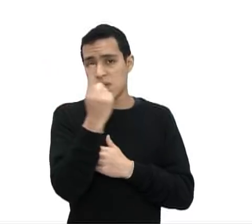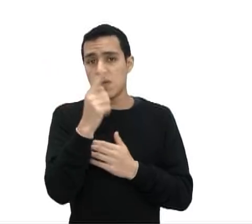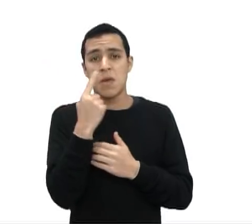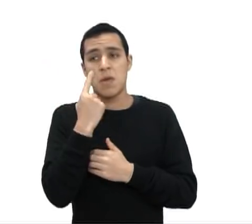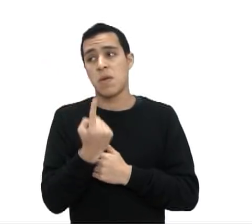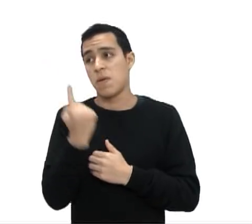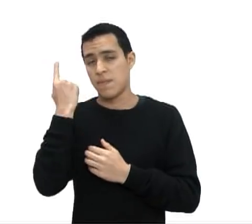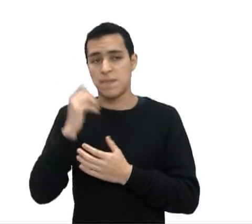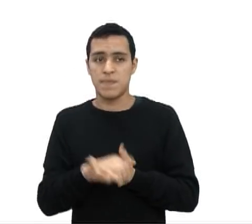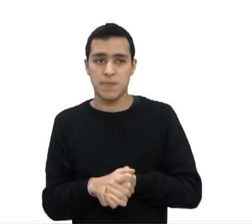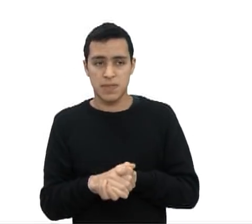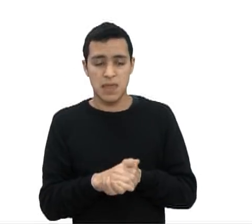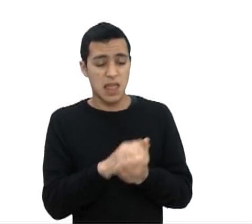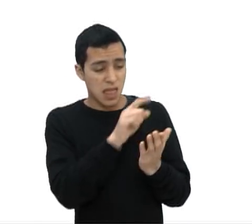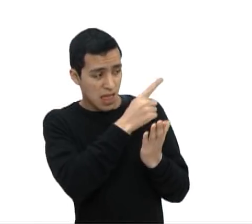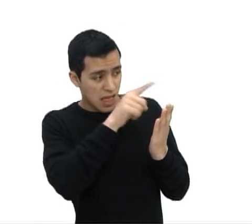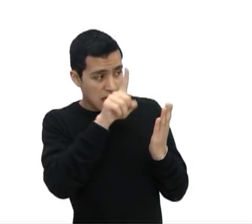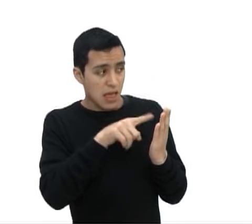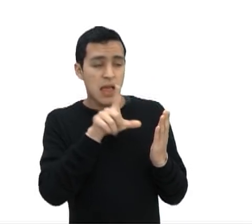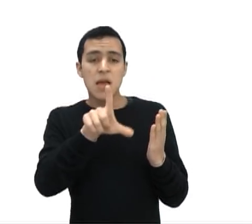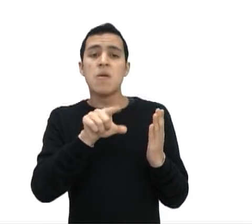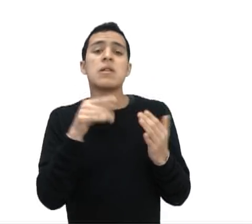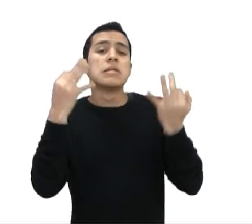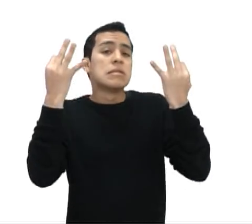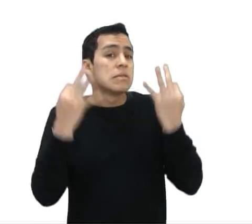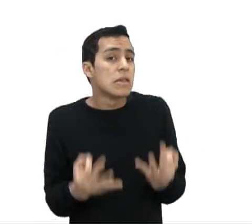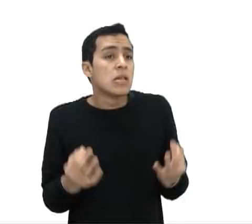Olha lá. Assinale a alternativa